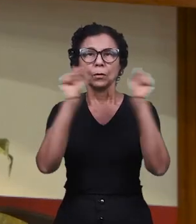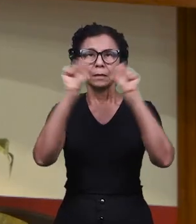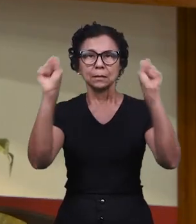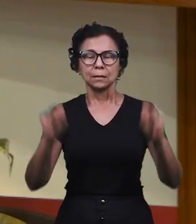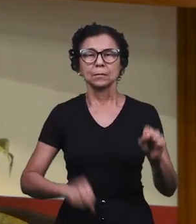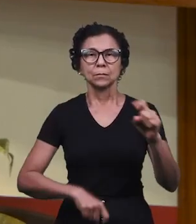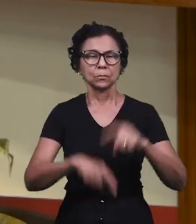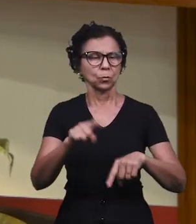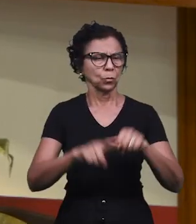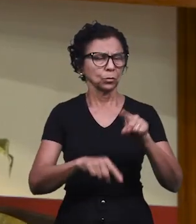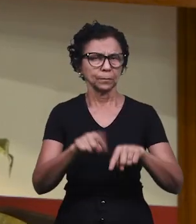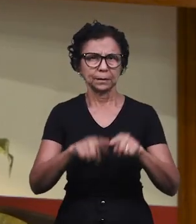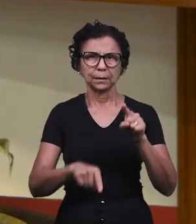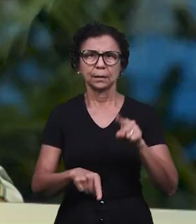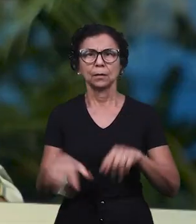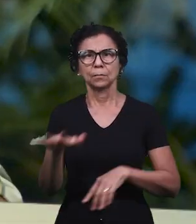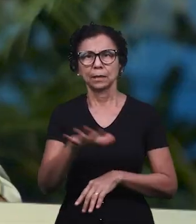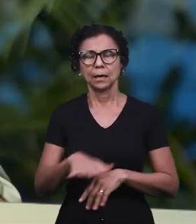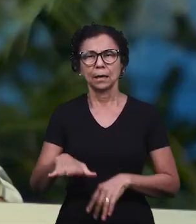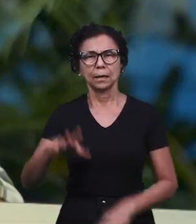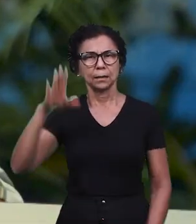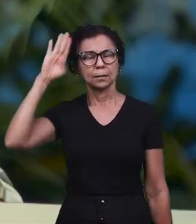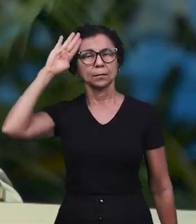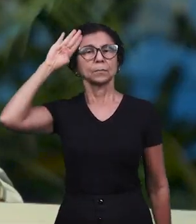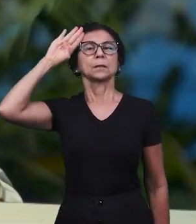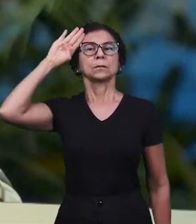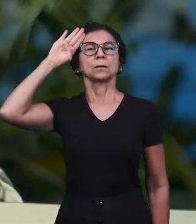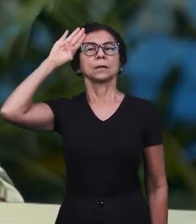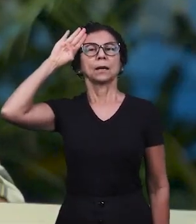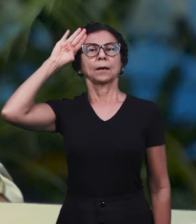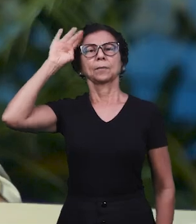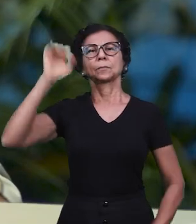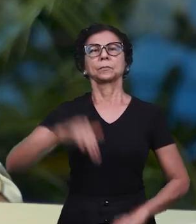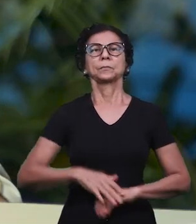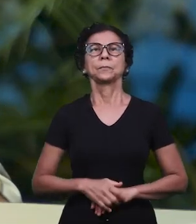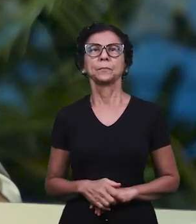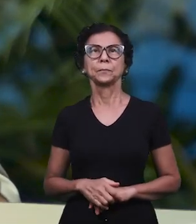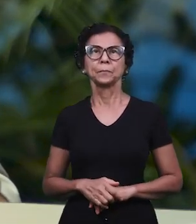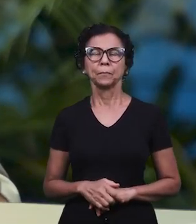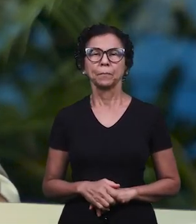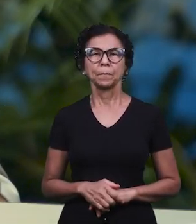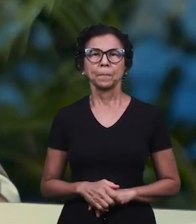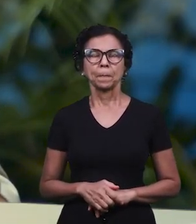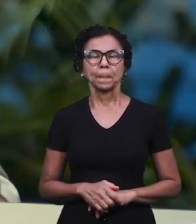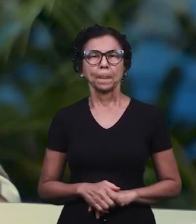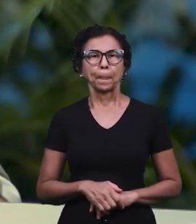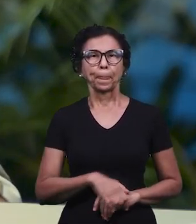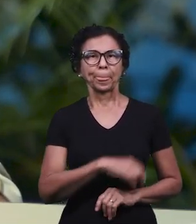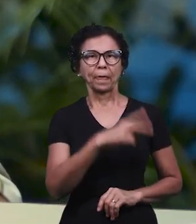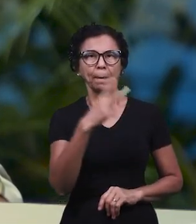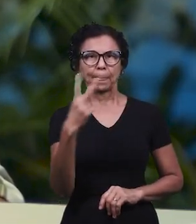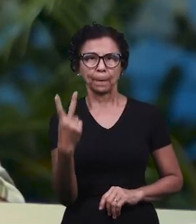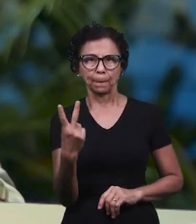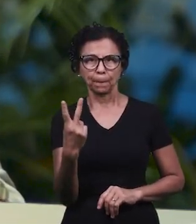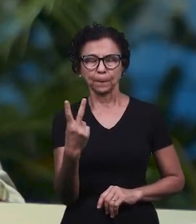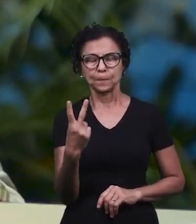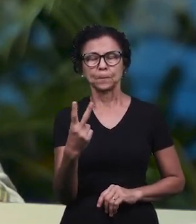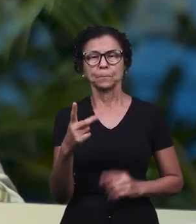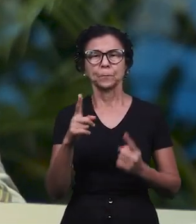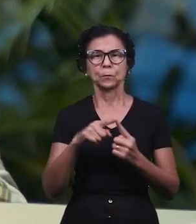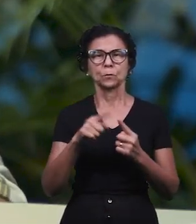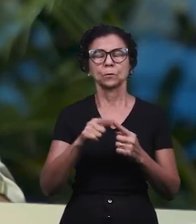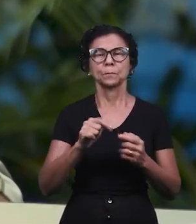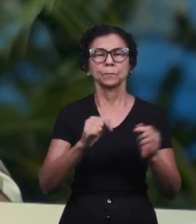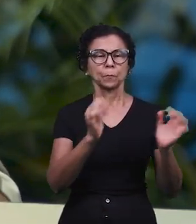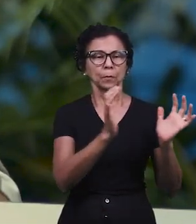emprego militar. E, subordinados à diretoria de fabricação, existem 2 arsenais de guerra. O Arsenal de Guerra do